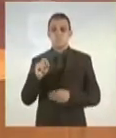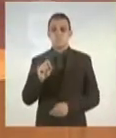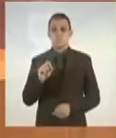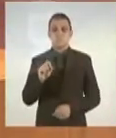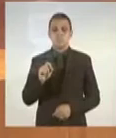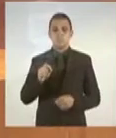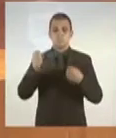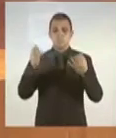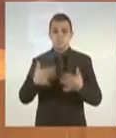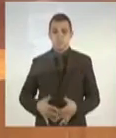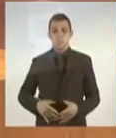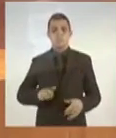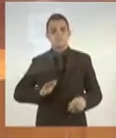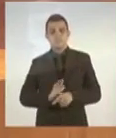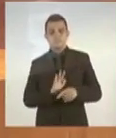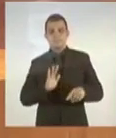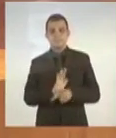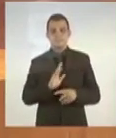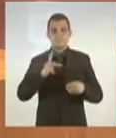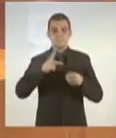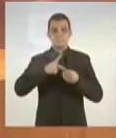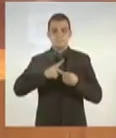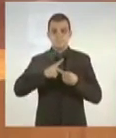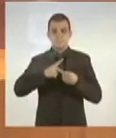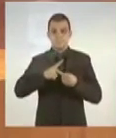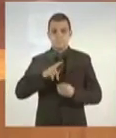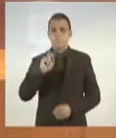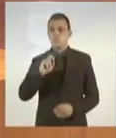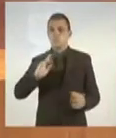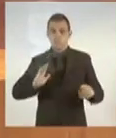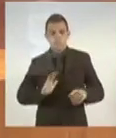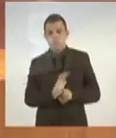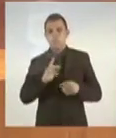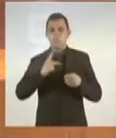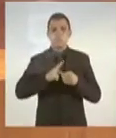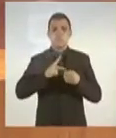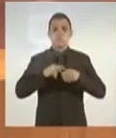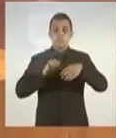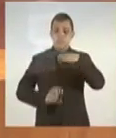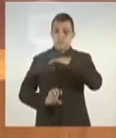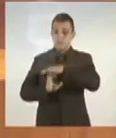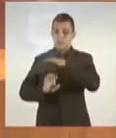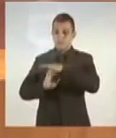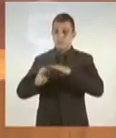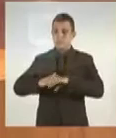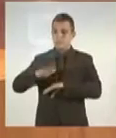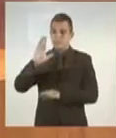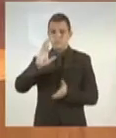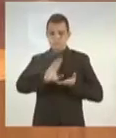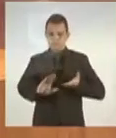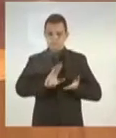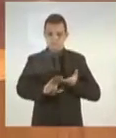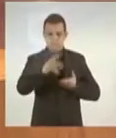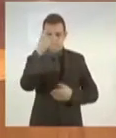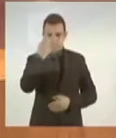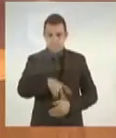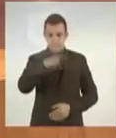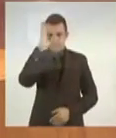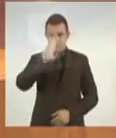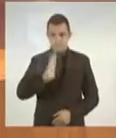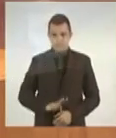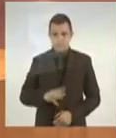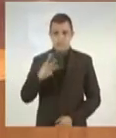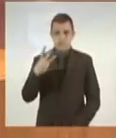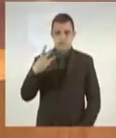Sarney. Defender a Petrobras é defender a empresa que mais investe no Brasil, mais de 30 milhões